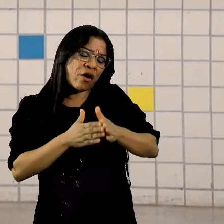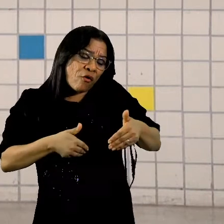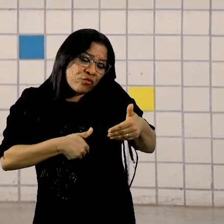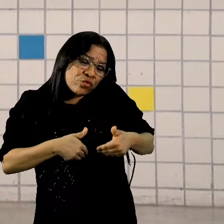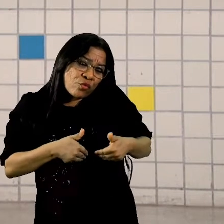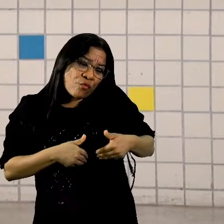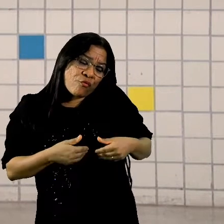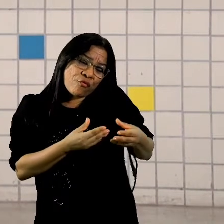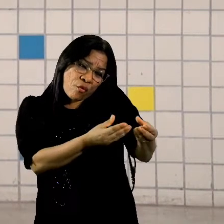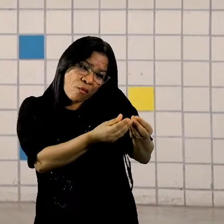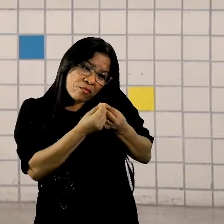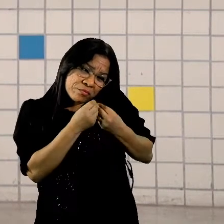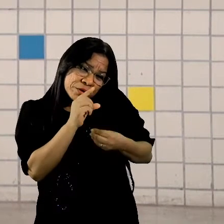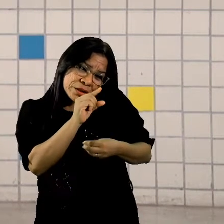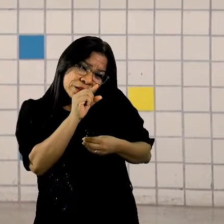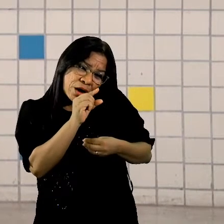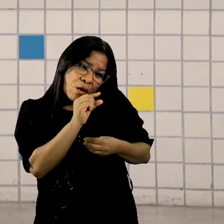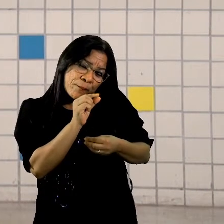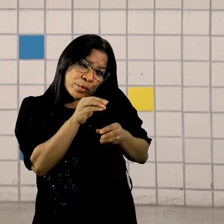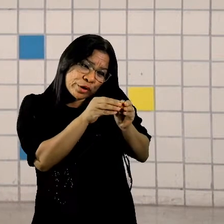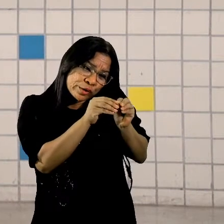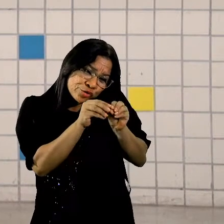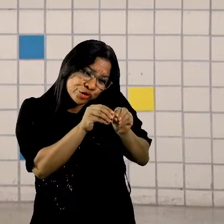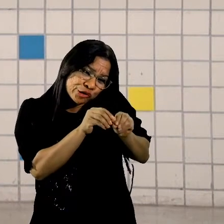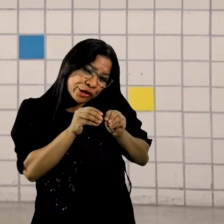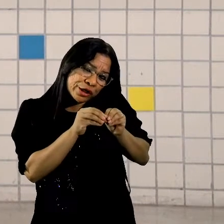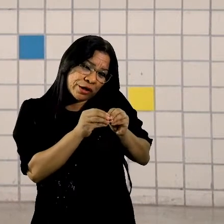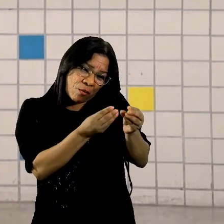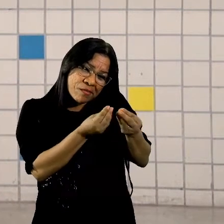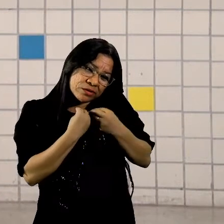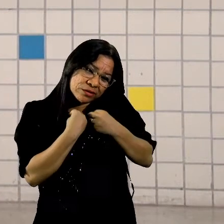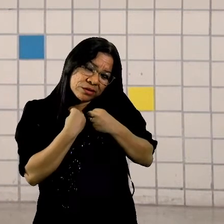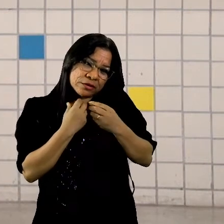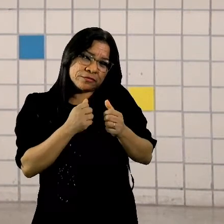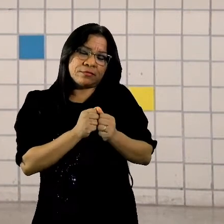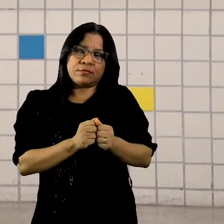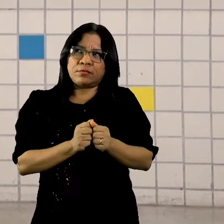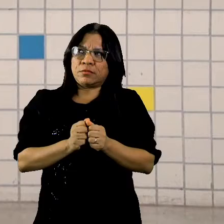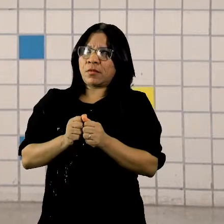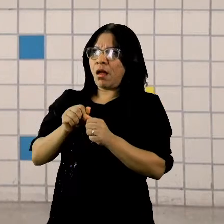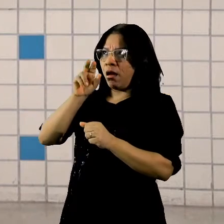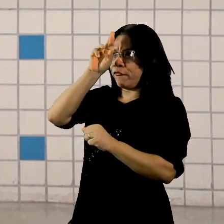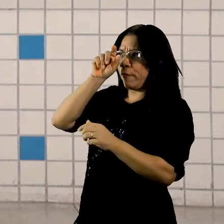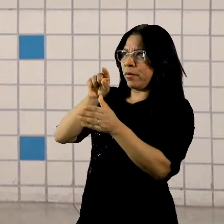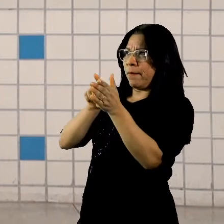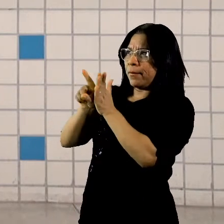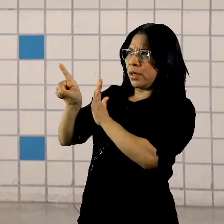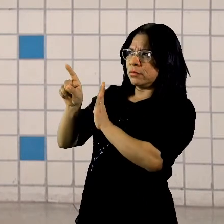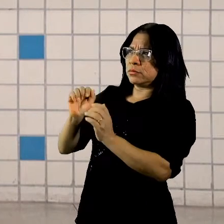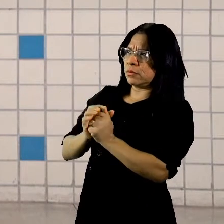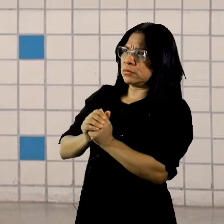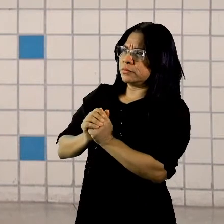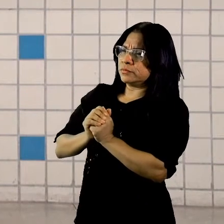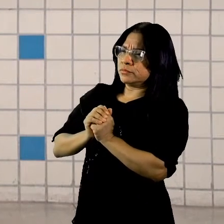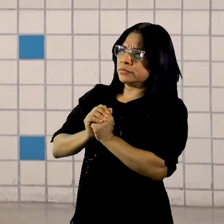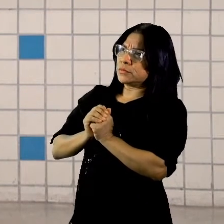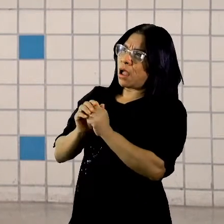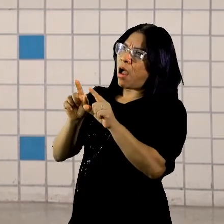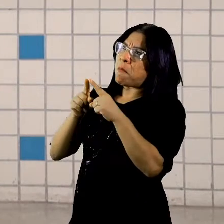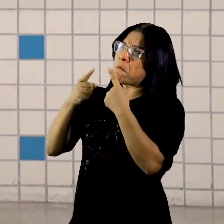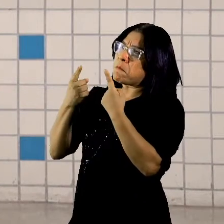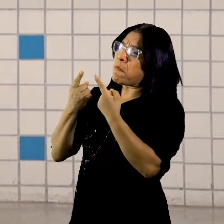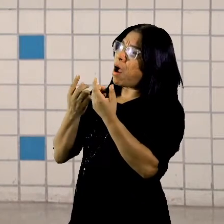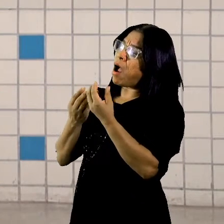As formigas pararam um pouco de trabalhar e uma delas perguntou para a cigarra: mas por que acha que